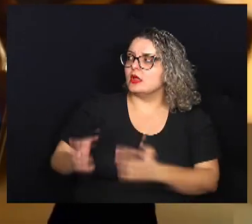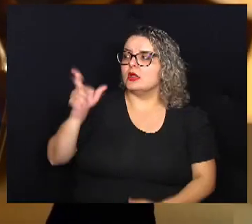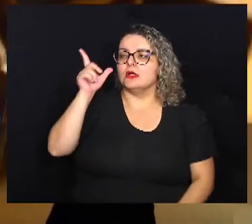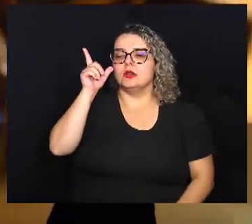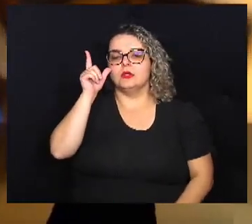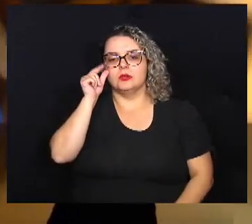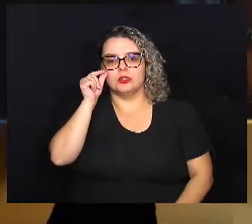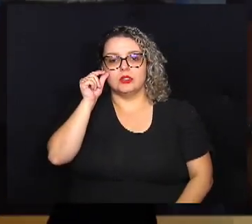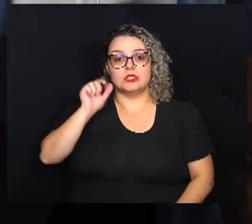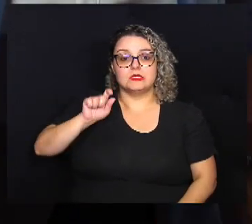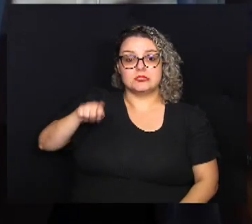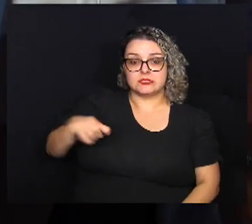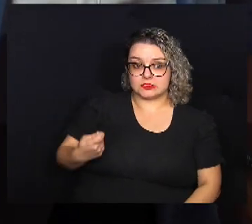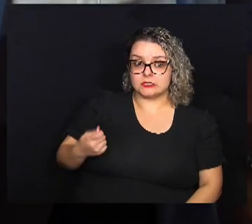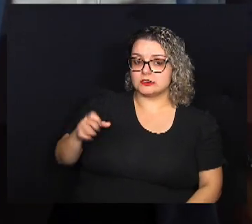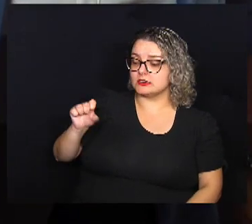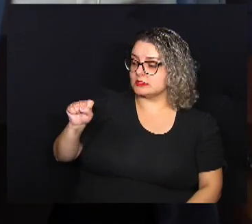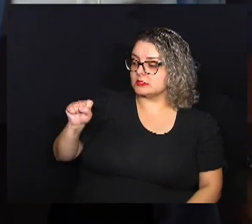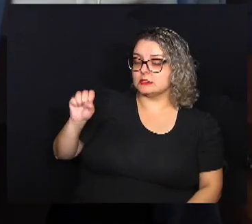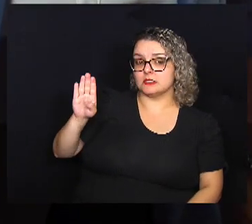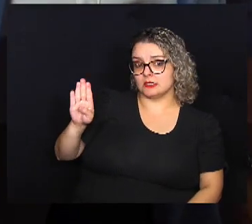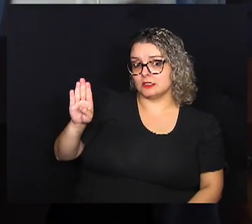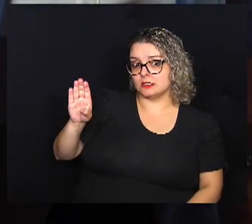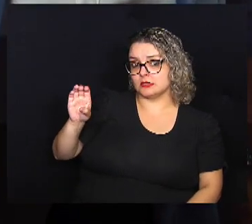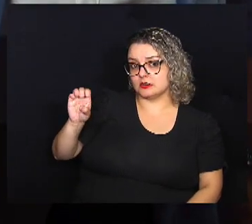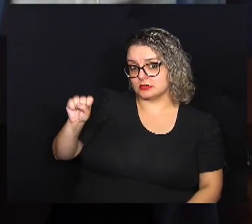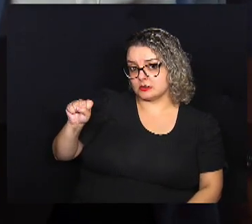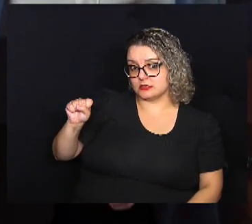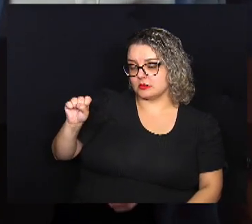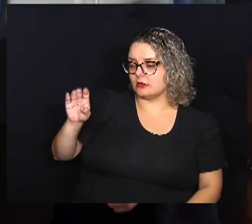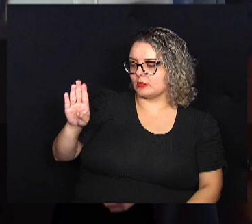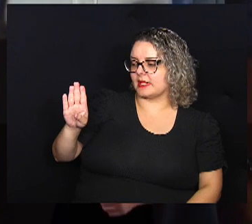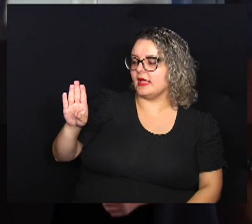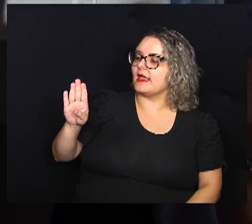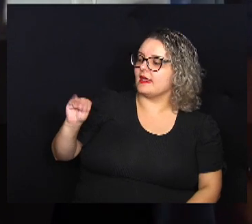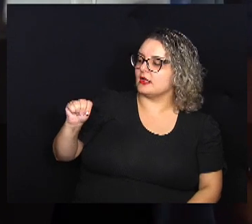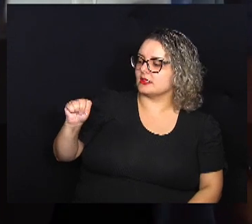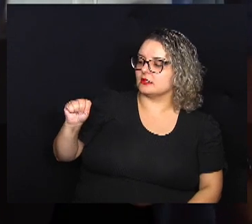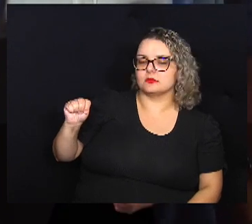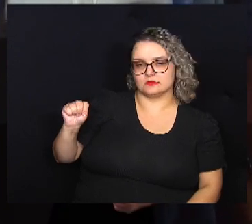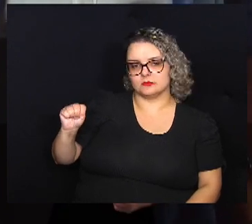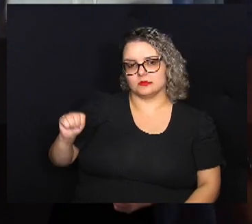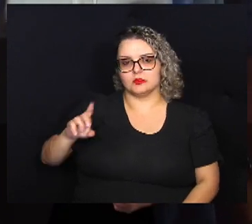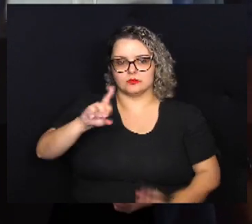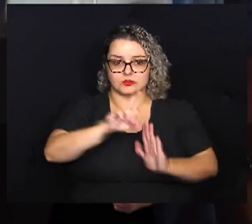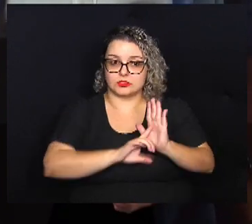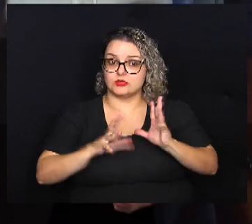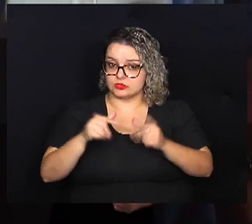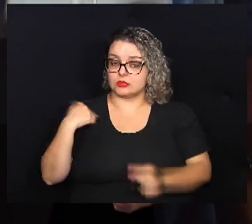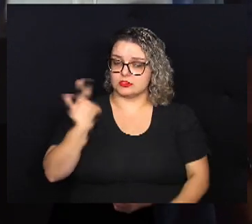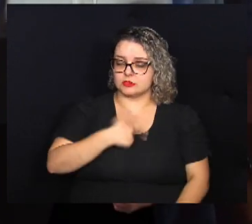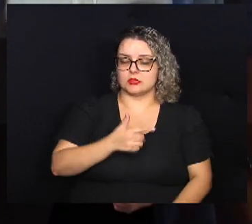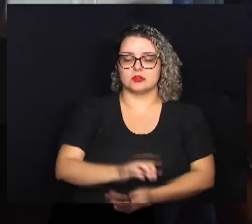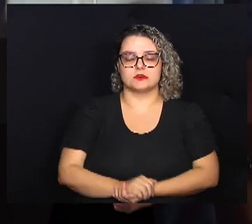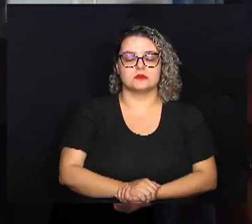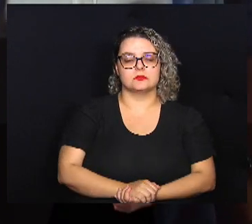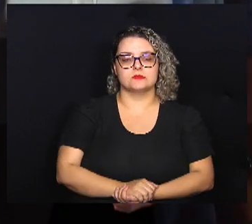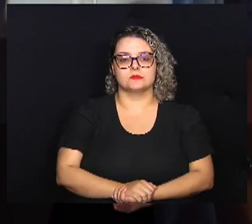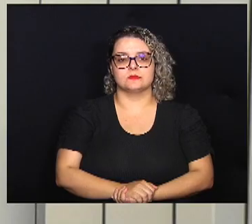esse gesto, ajude. É um dever de São Paulo, é um direito de todas nós.